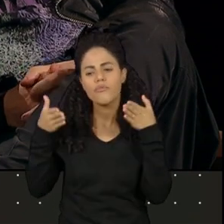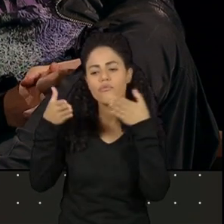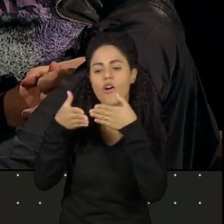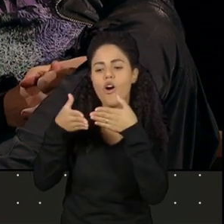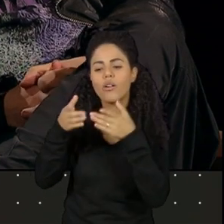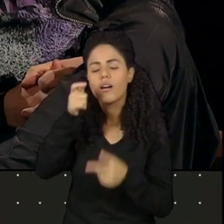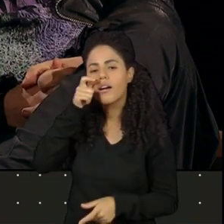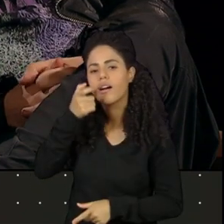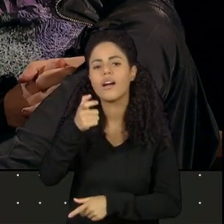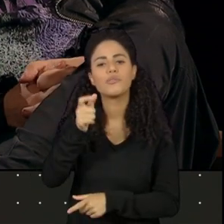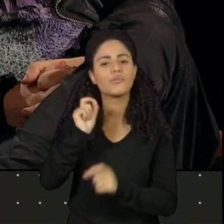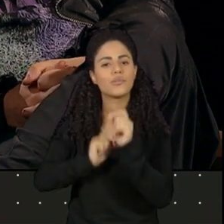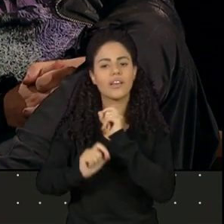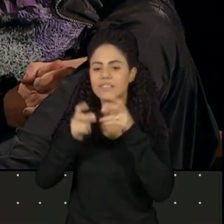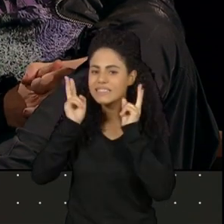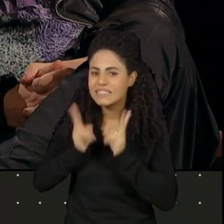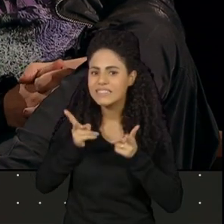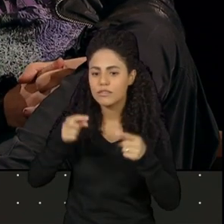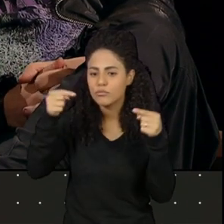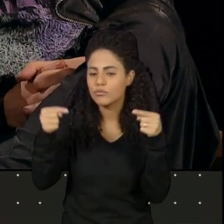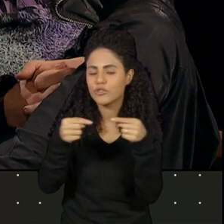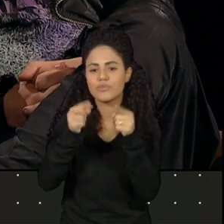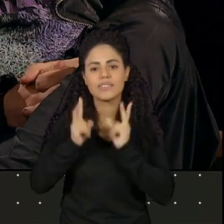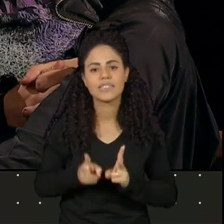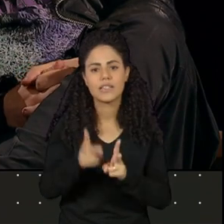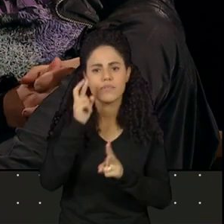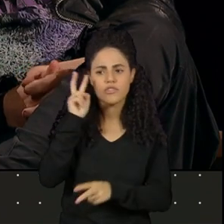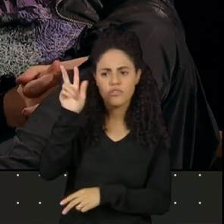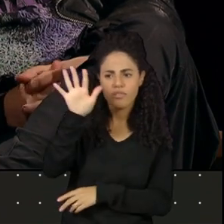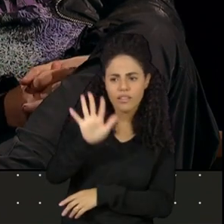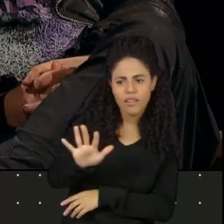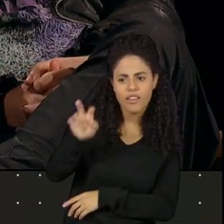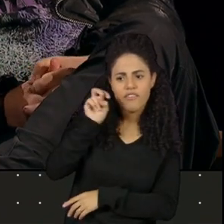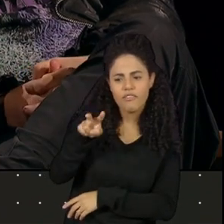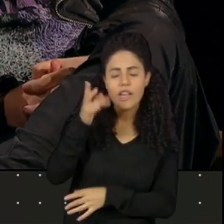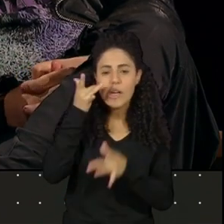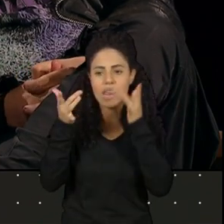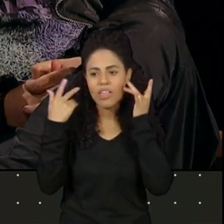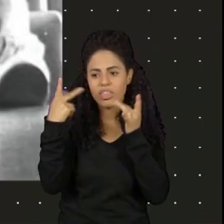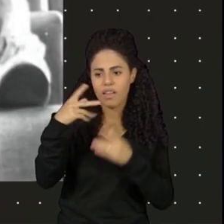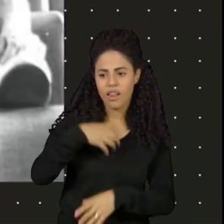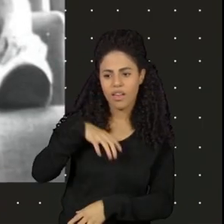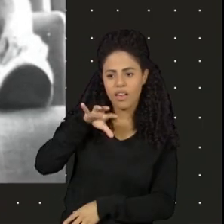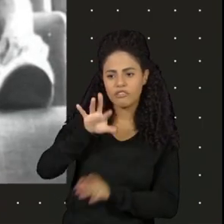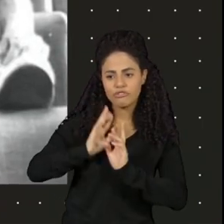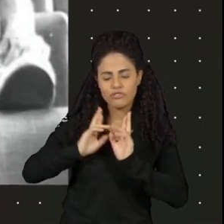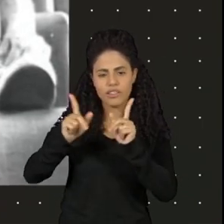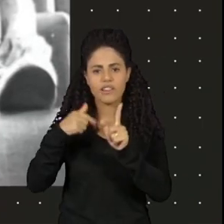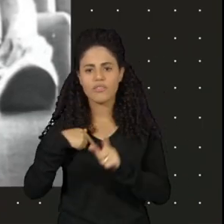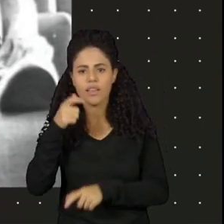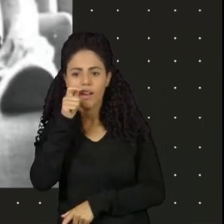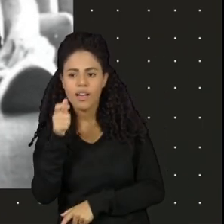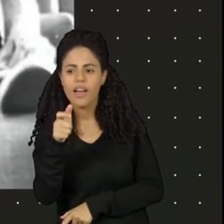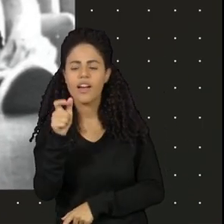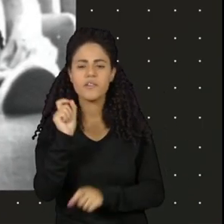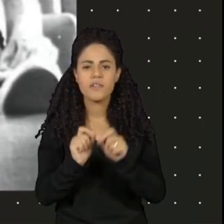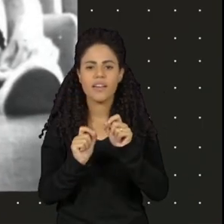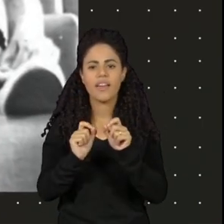interesses continuou o mesmo. É muito visível no teatro dele o interesse por